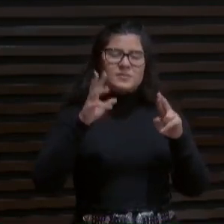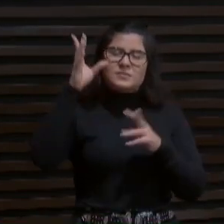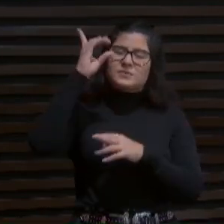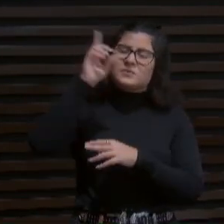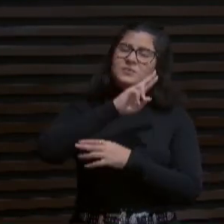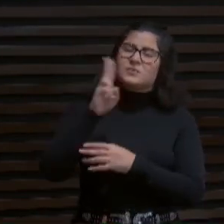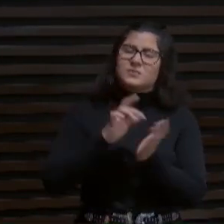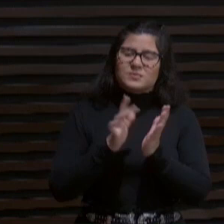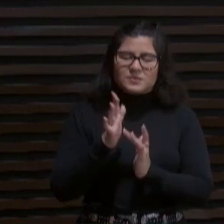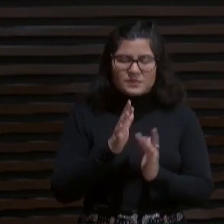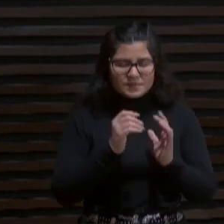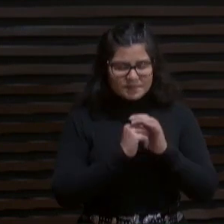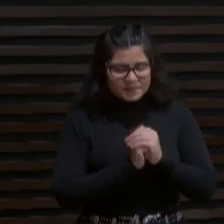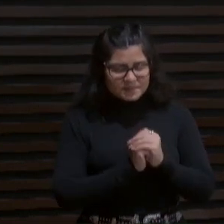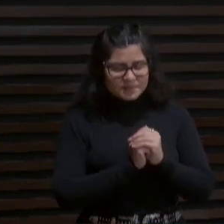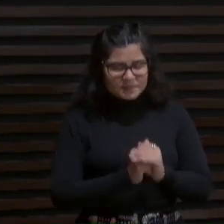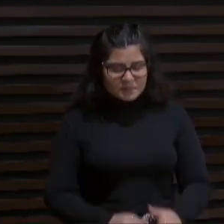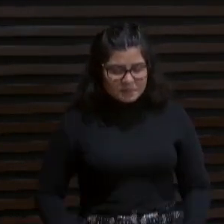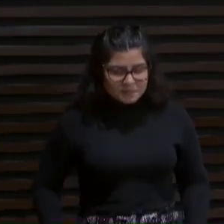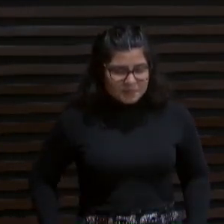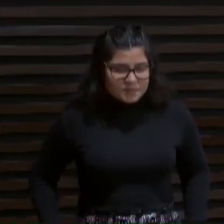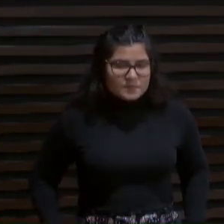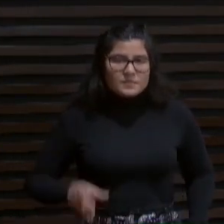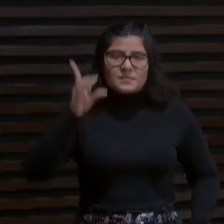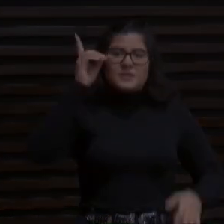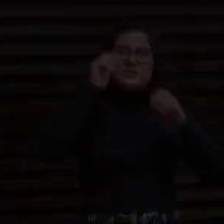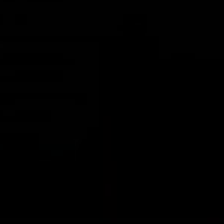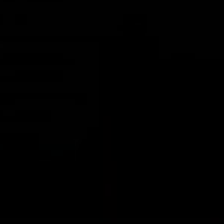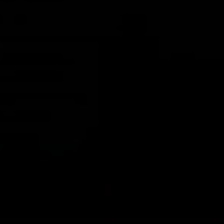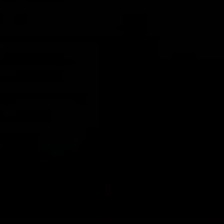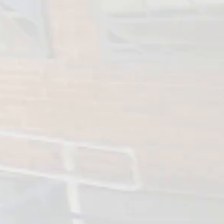Em nome de Jesus. Amém. Amém. Deus abençoe, irmãos.